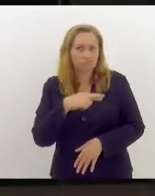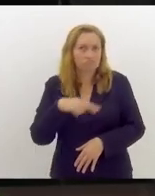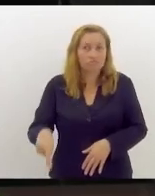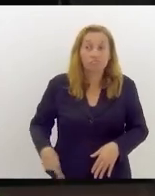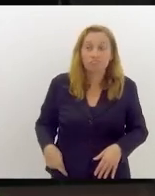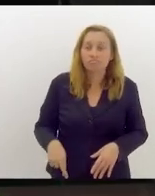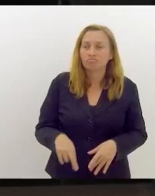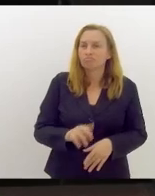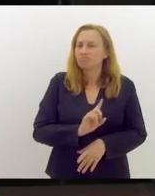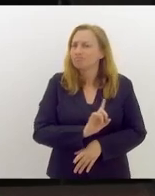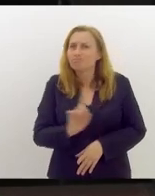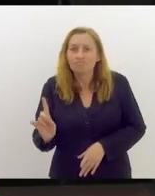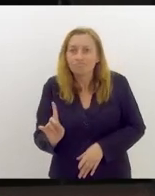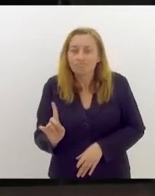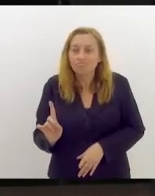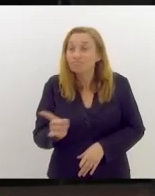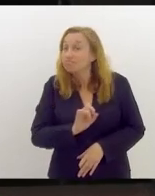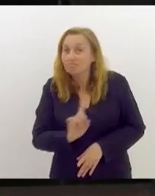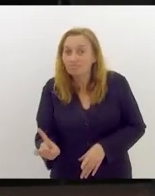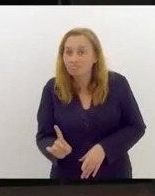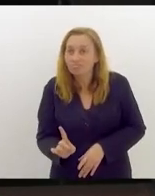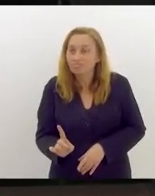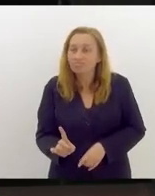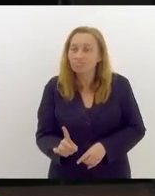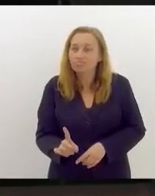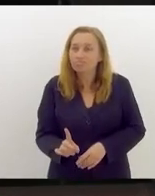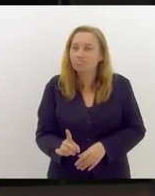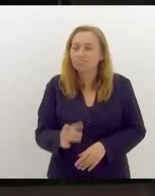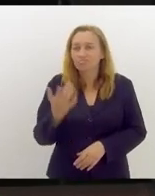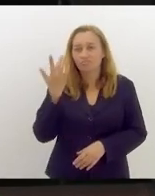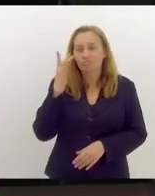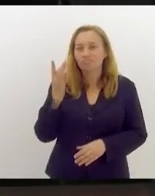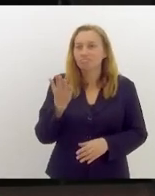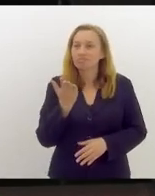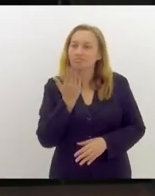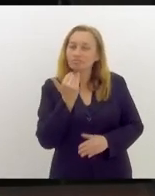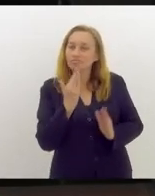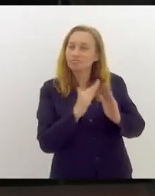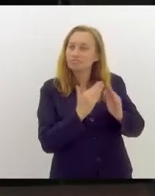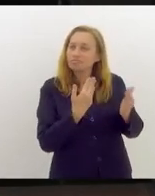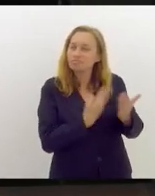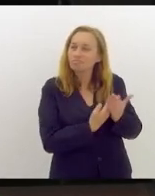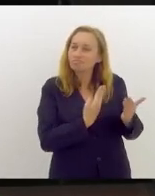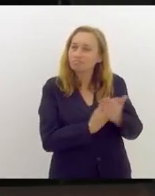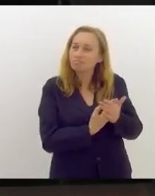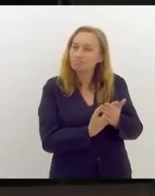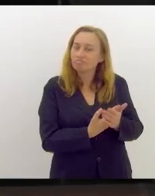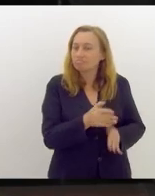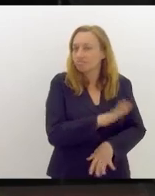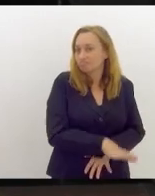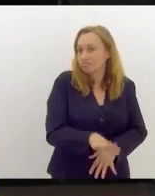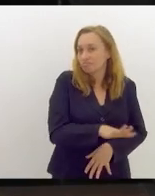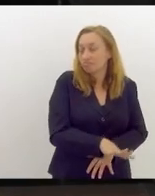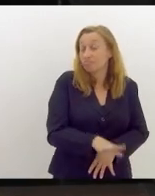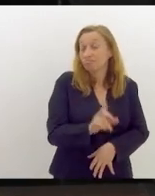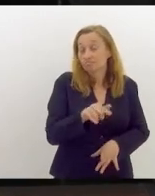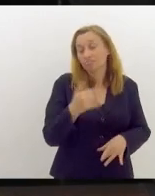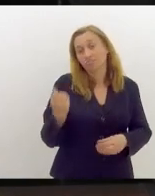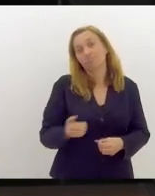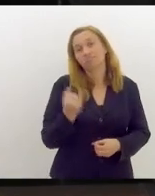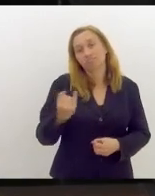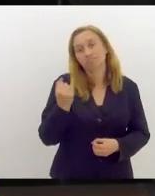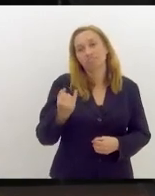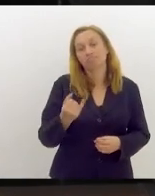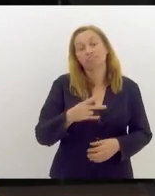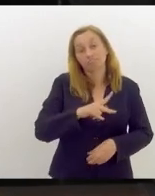que não que não acha que a merenda escolar infantil é algo tão necessário num